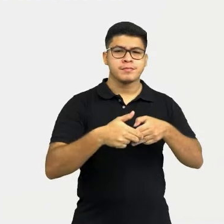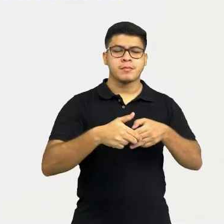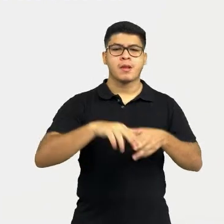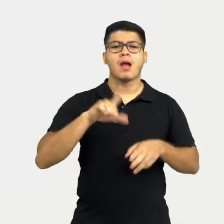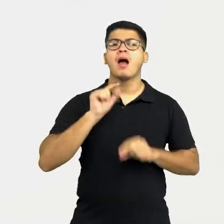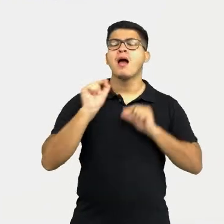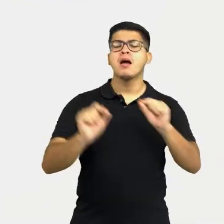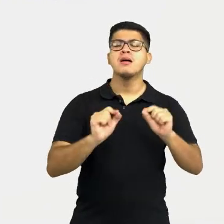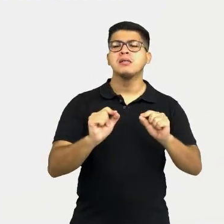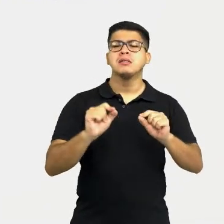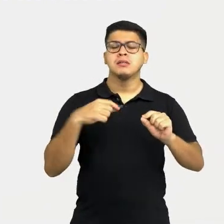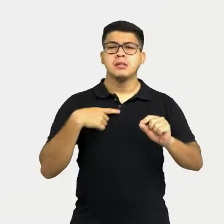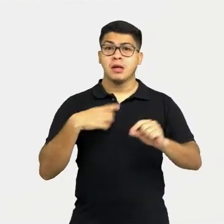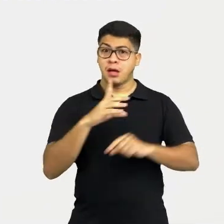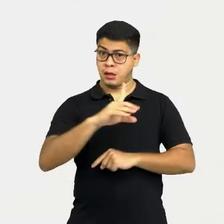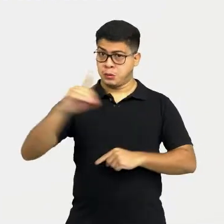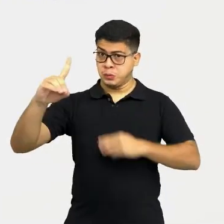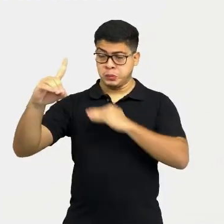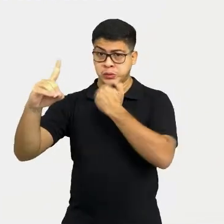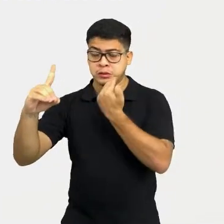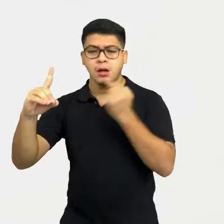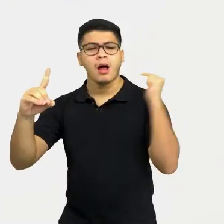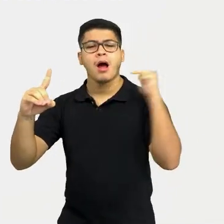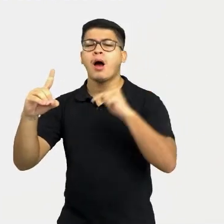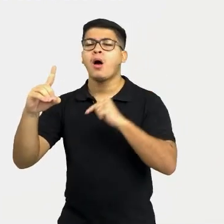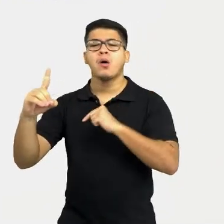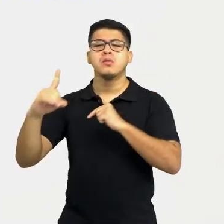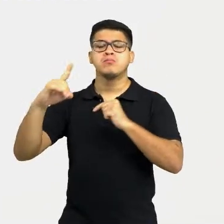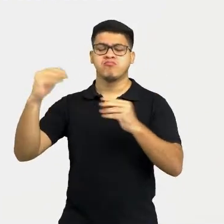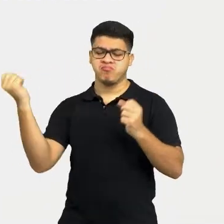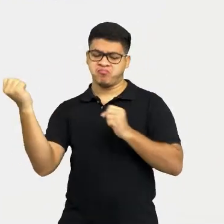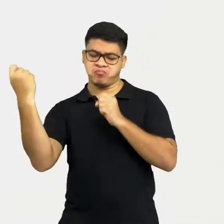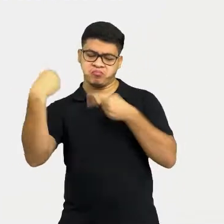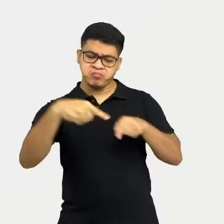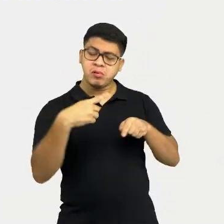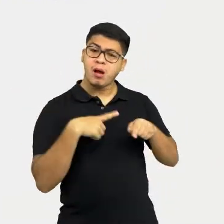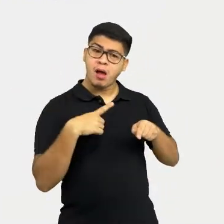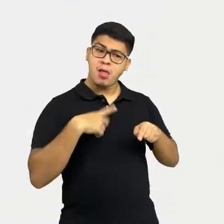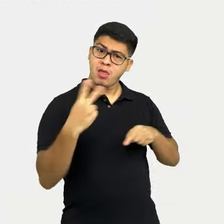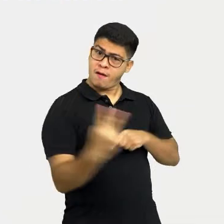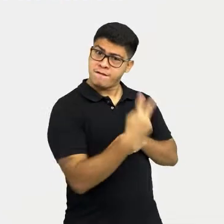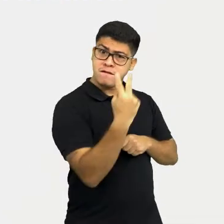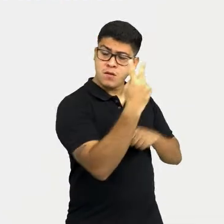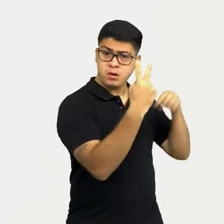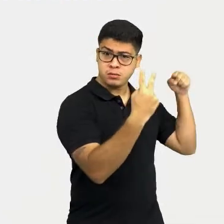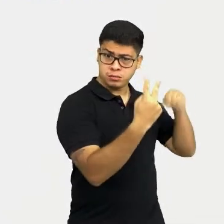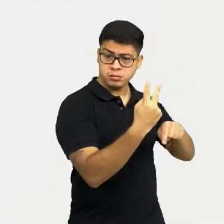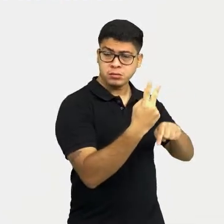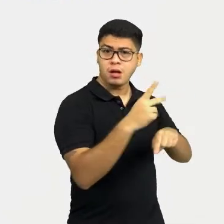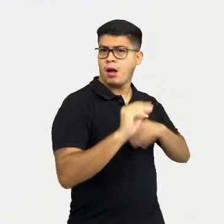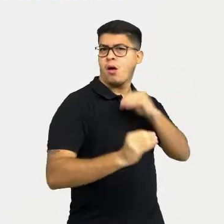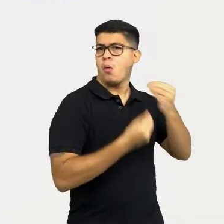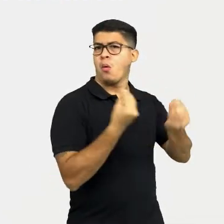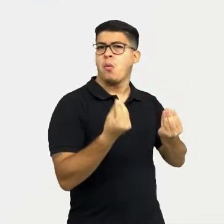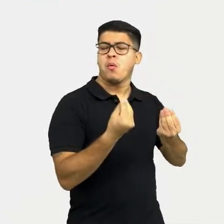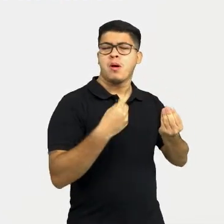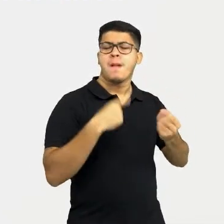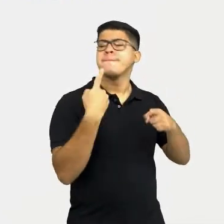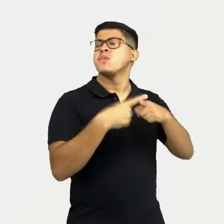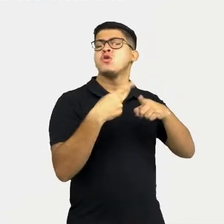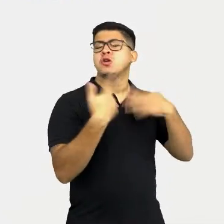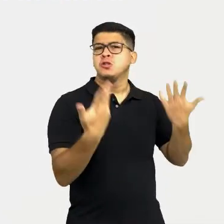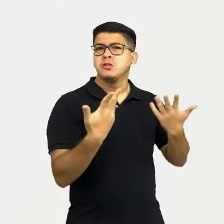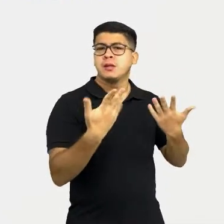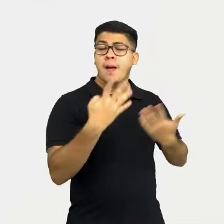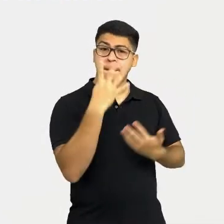de Deus implica a perda das sanções sobrenaturais sobre os valores, né? Então, essa seria a resposta certa. Por quê? Porque